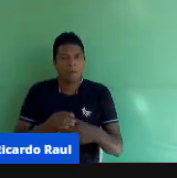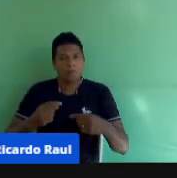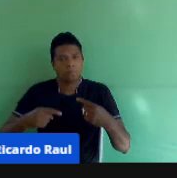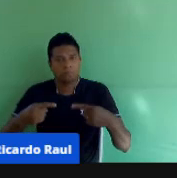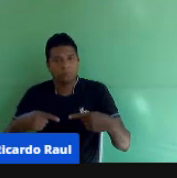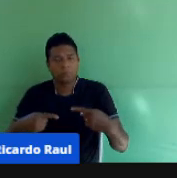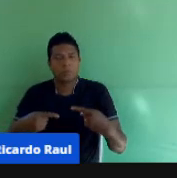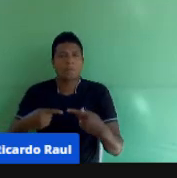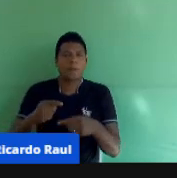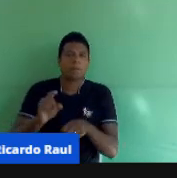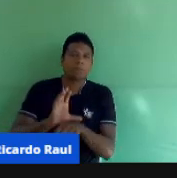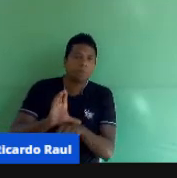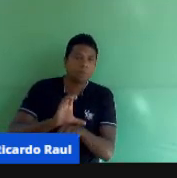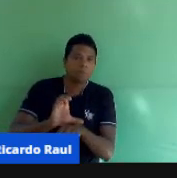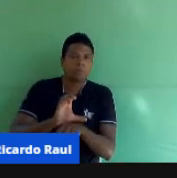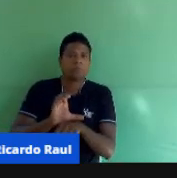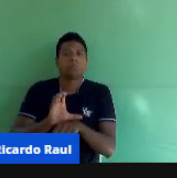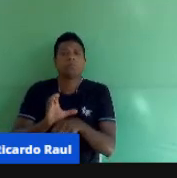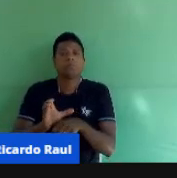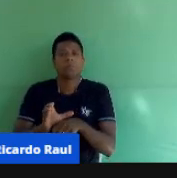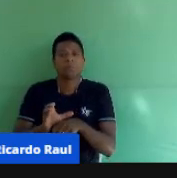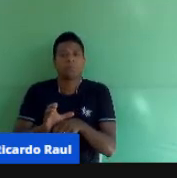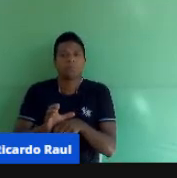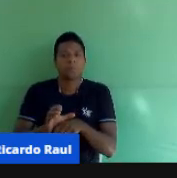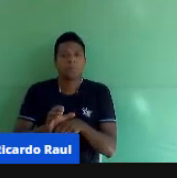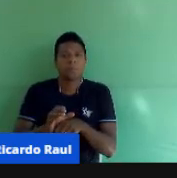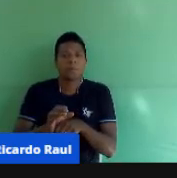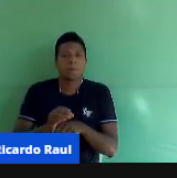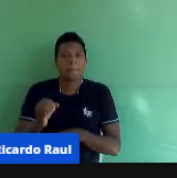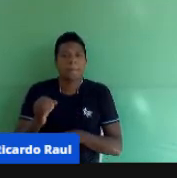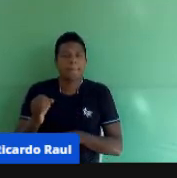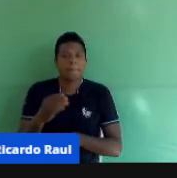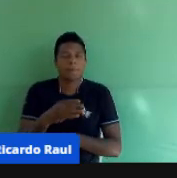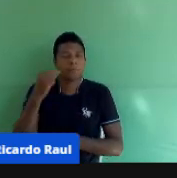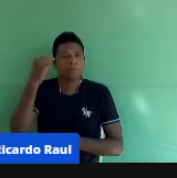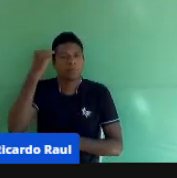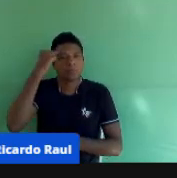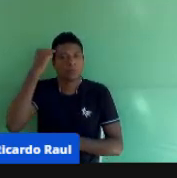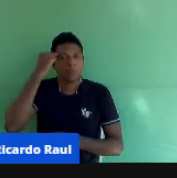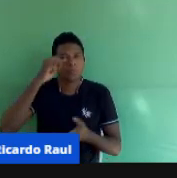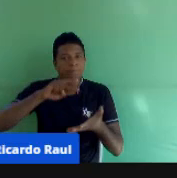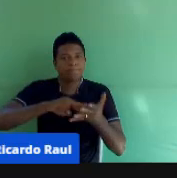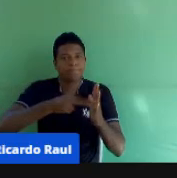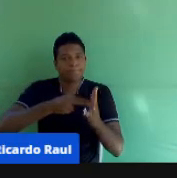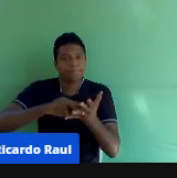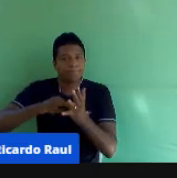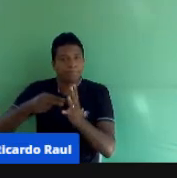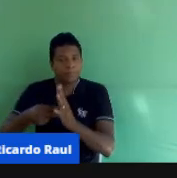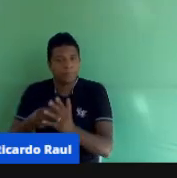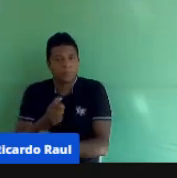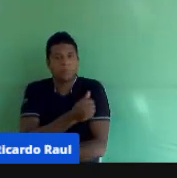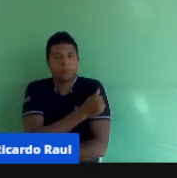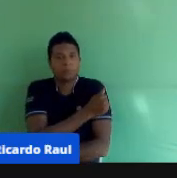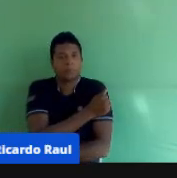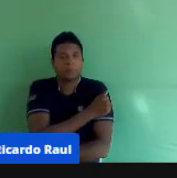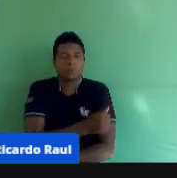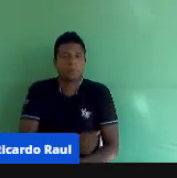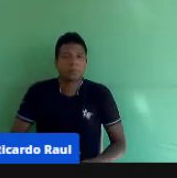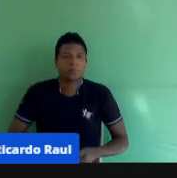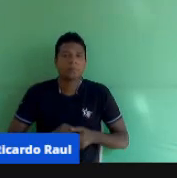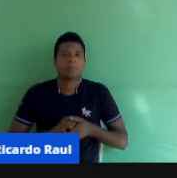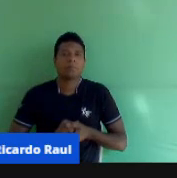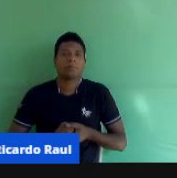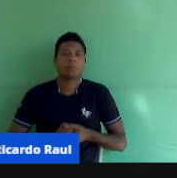que vai suscitar novas reflexões e ressignificações nos nossos alunos. Beleza? Próximo slide,